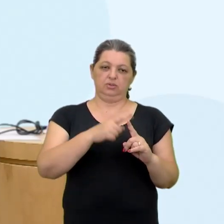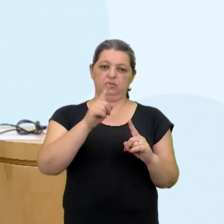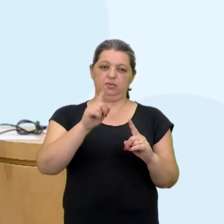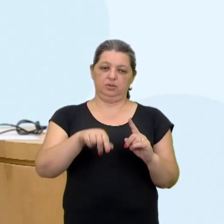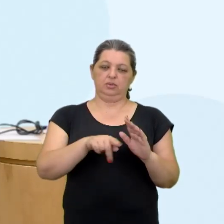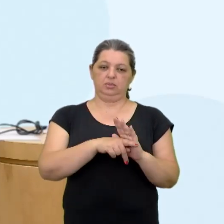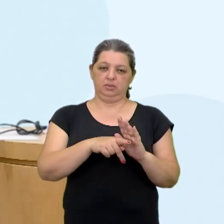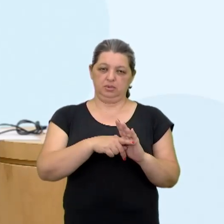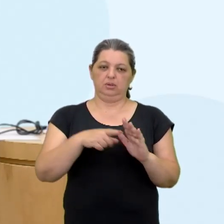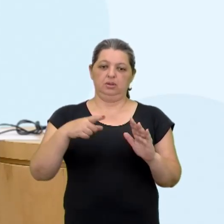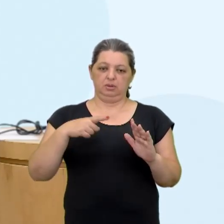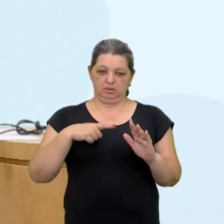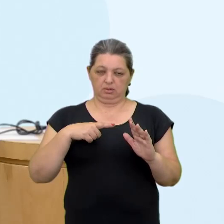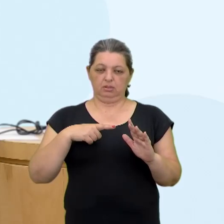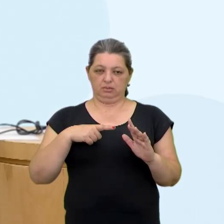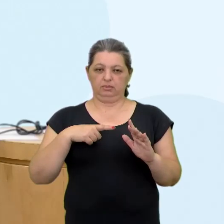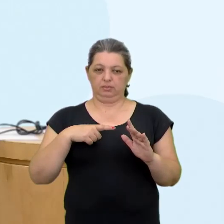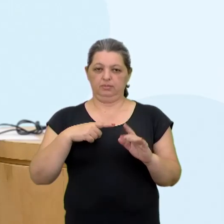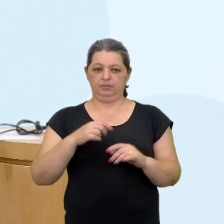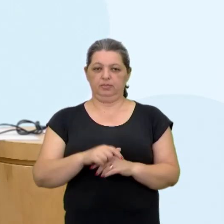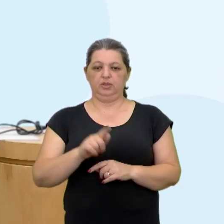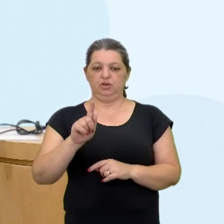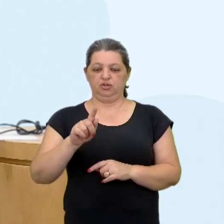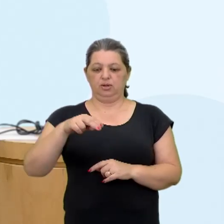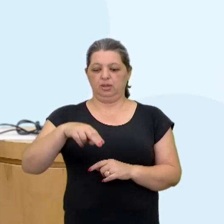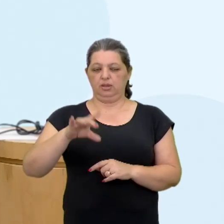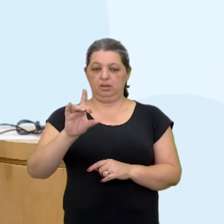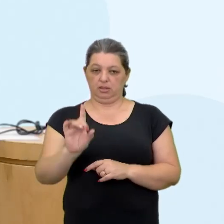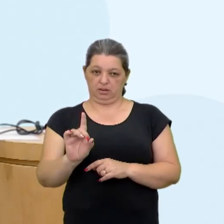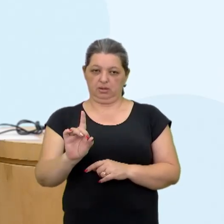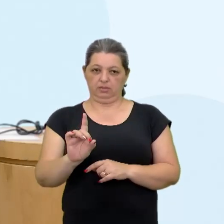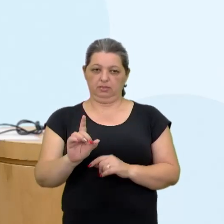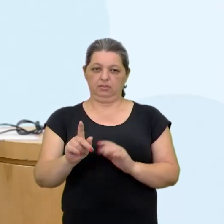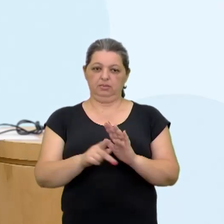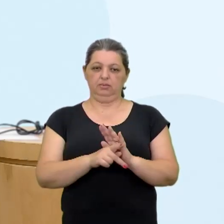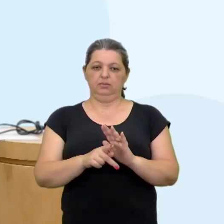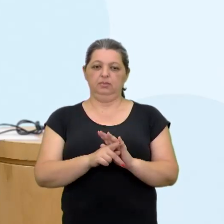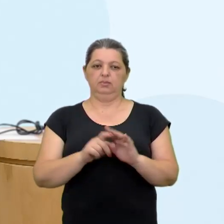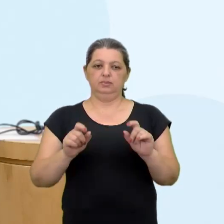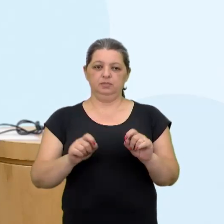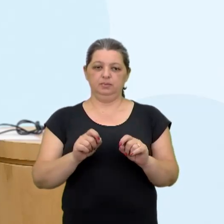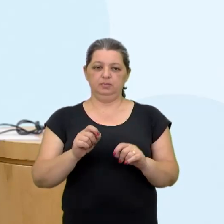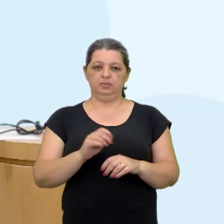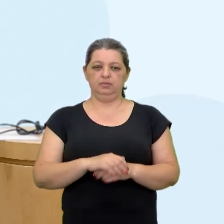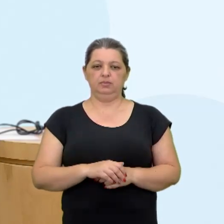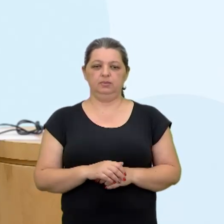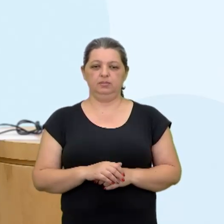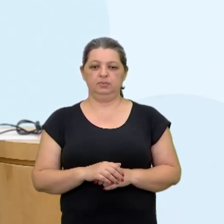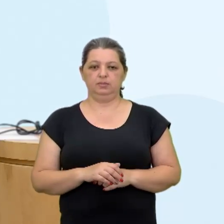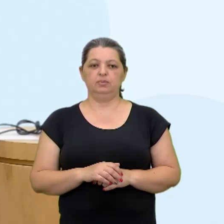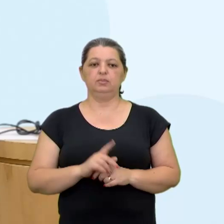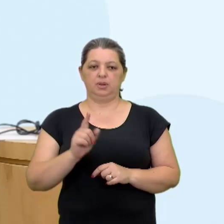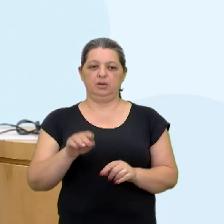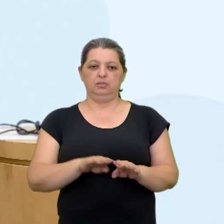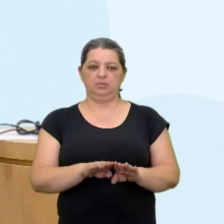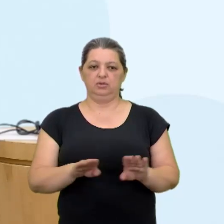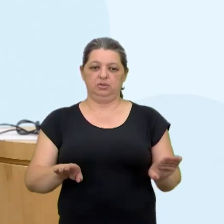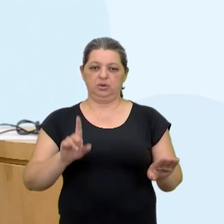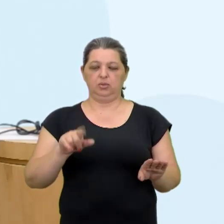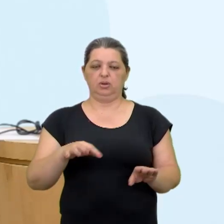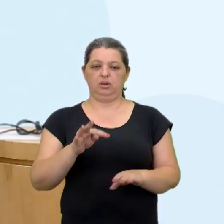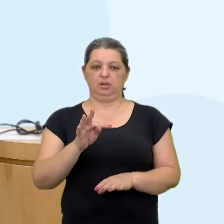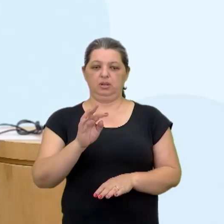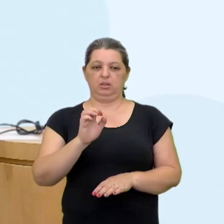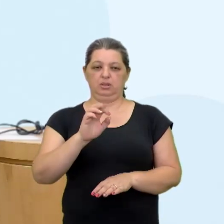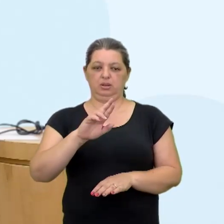que a gente usa tem aterramento, é nesse GND, tá? Que é o ground, que é em inglês, ground de chão, aterramento,